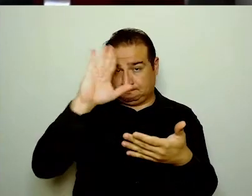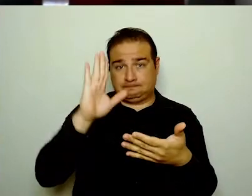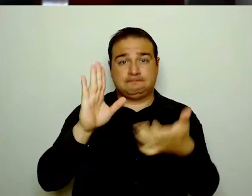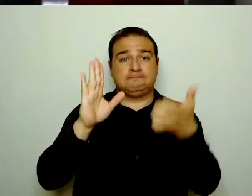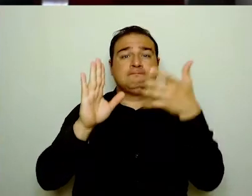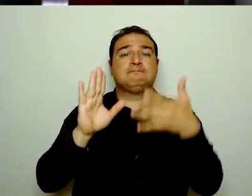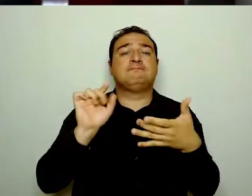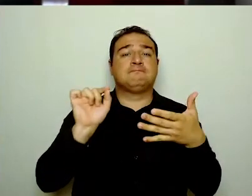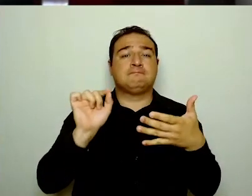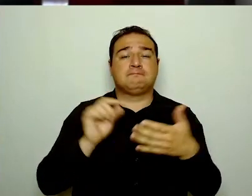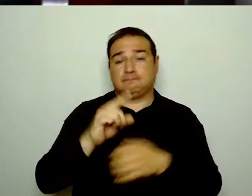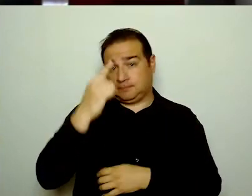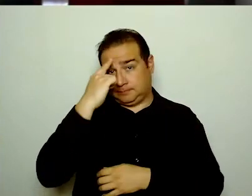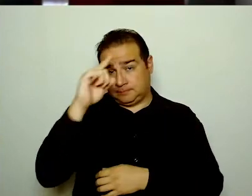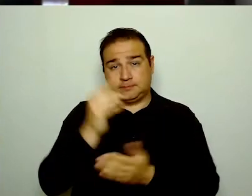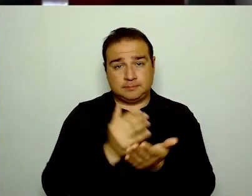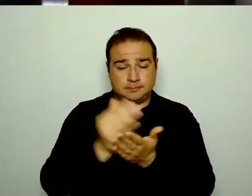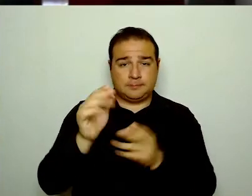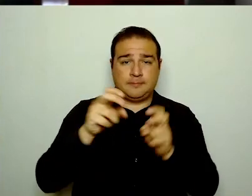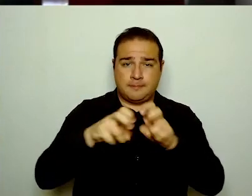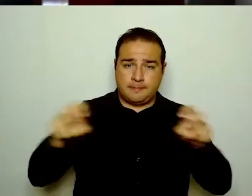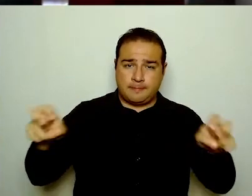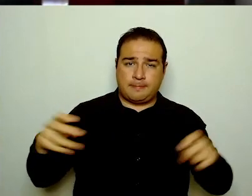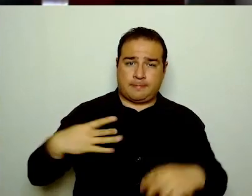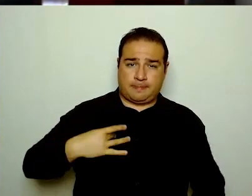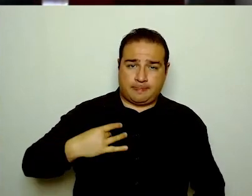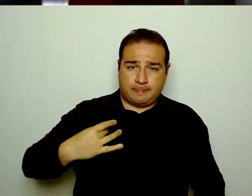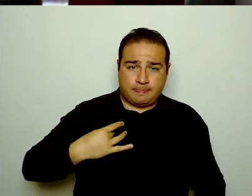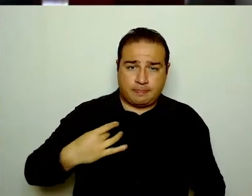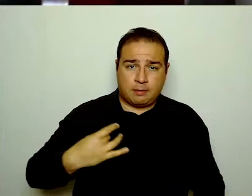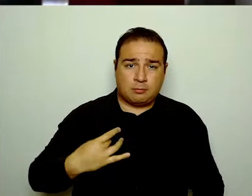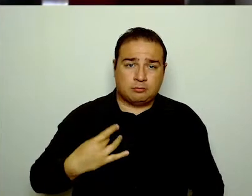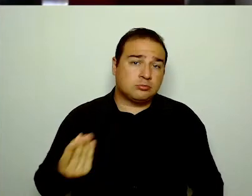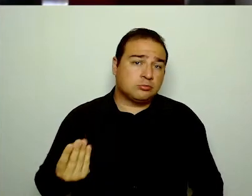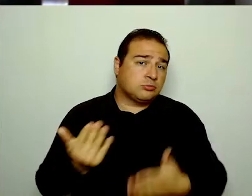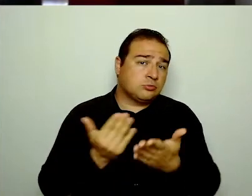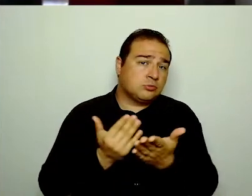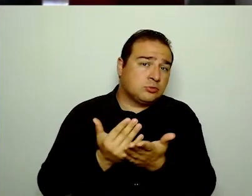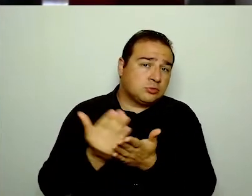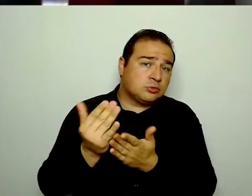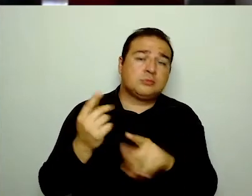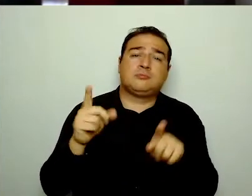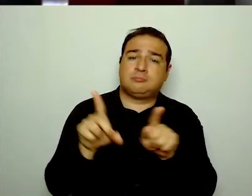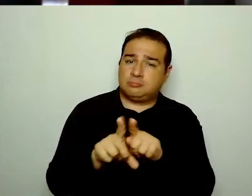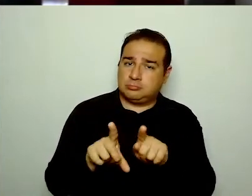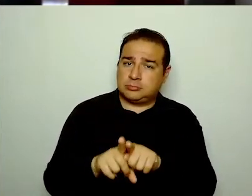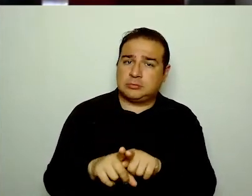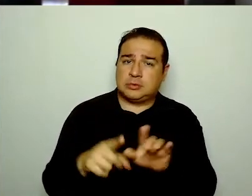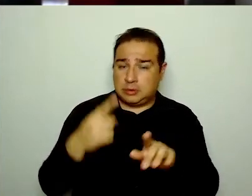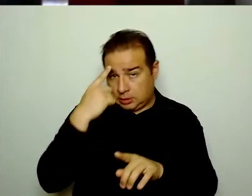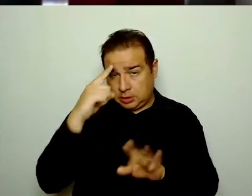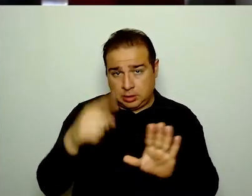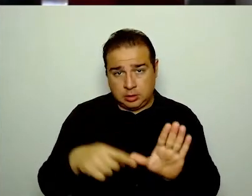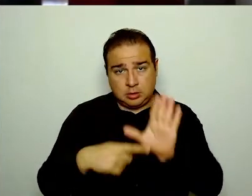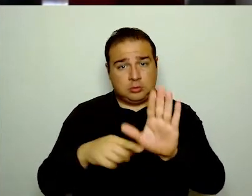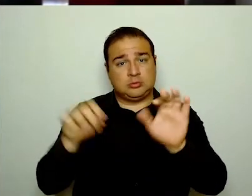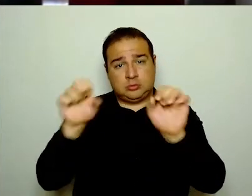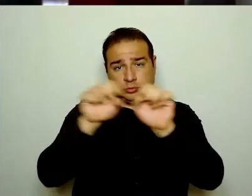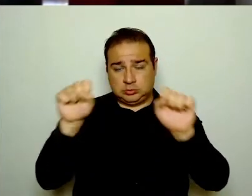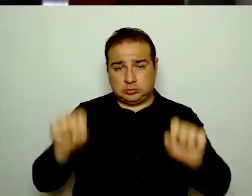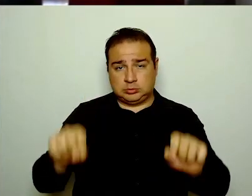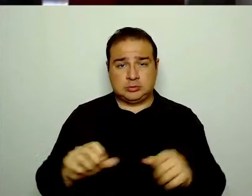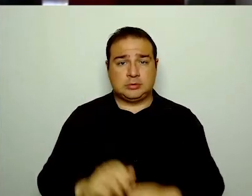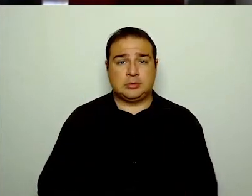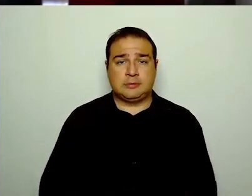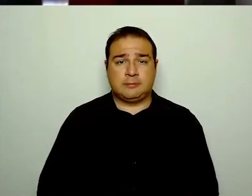de ressaltar é que a ideia do mesário voluntário surgiu também como contribuição